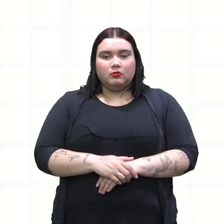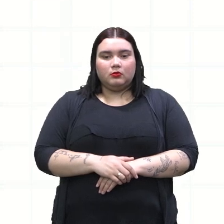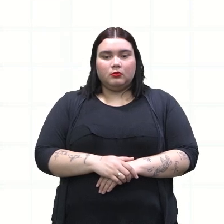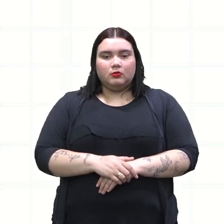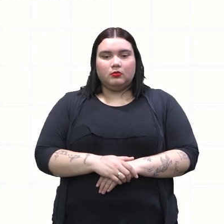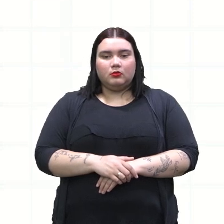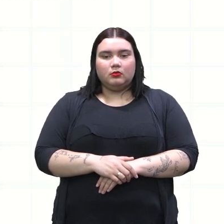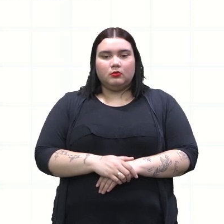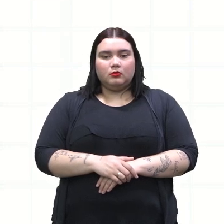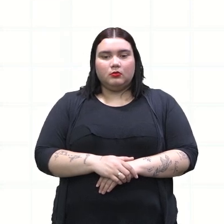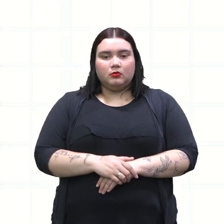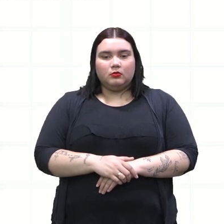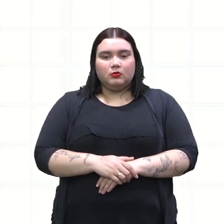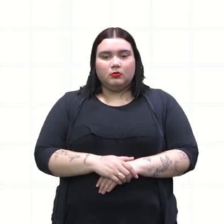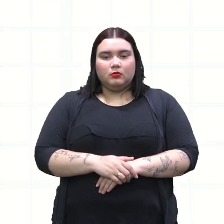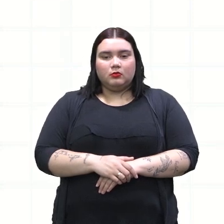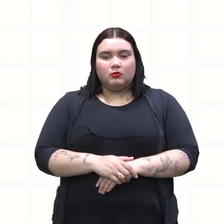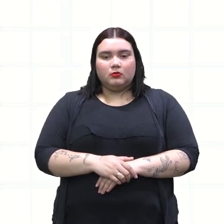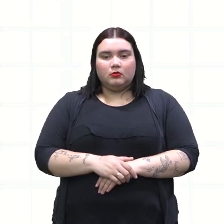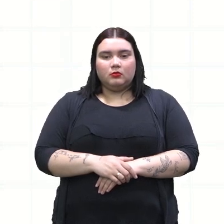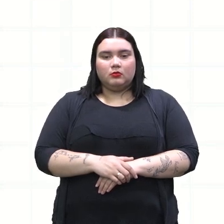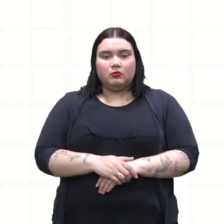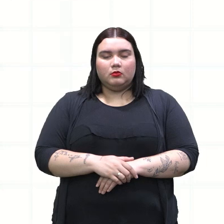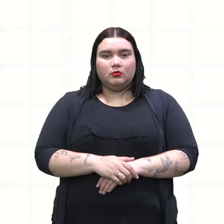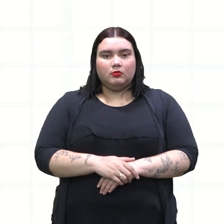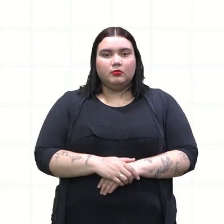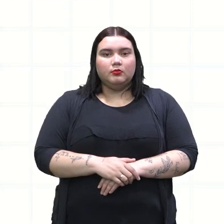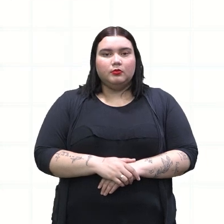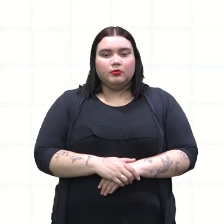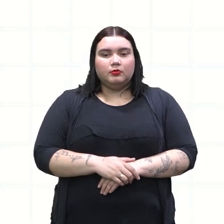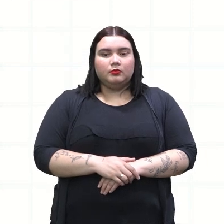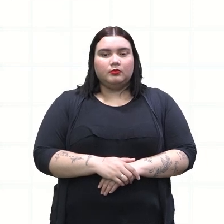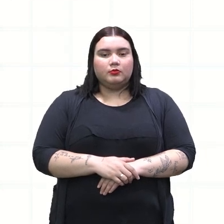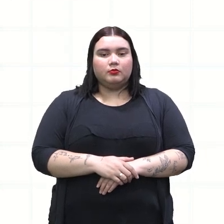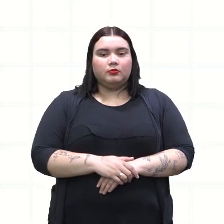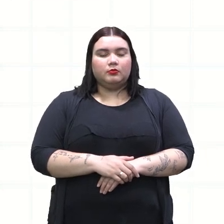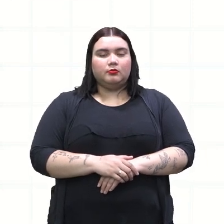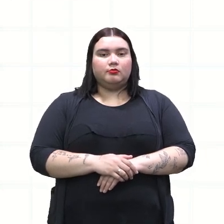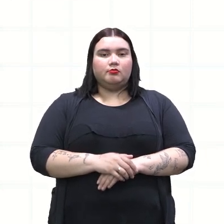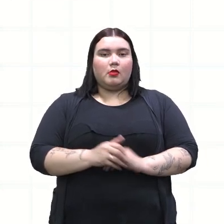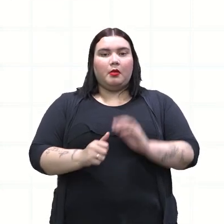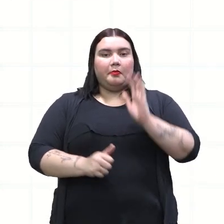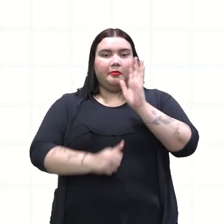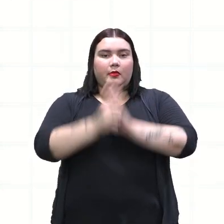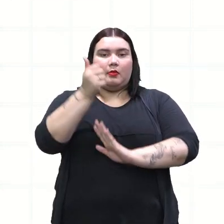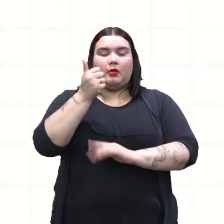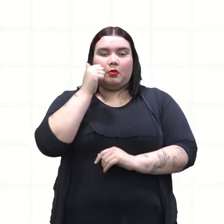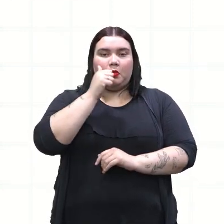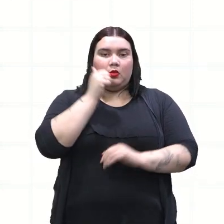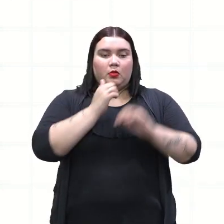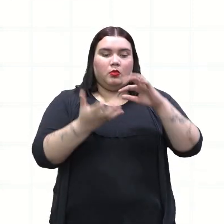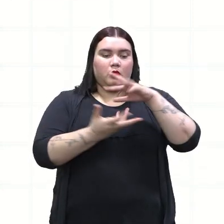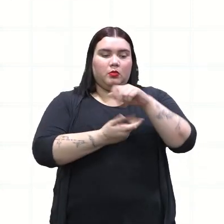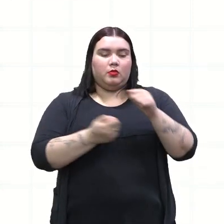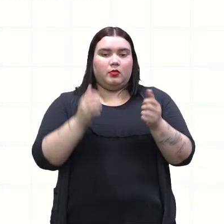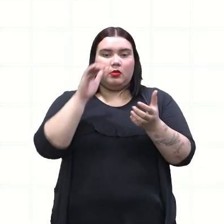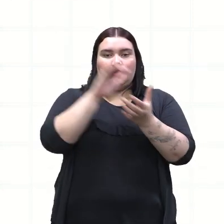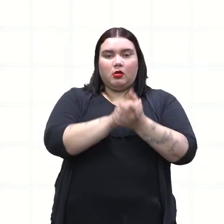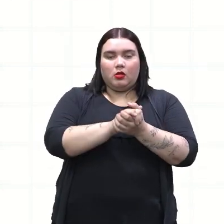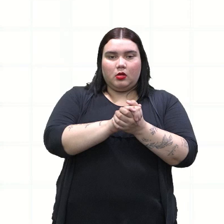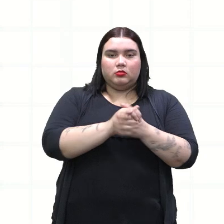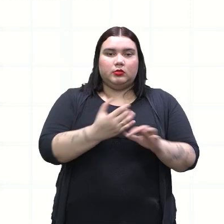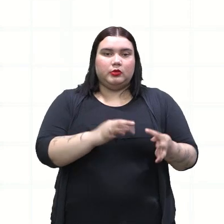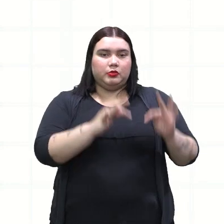É a primeira mulher do mundo, né? Que vai se casar com um holograma, né? Criado